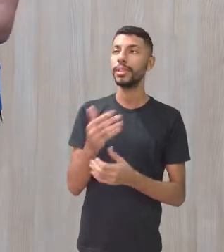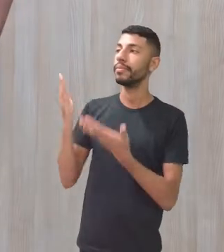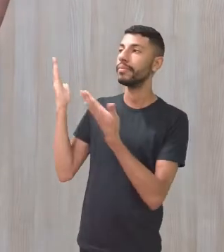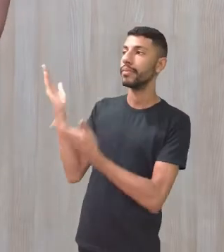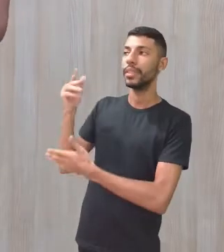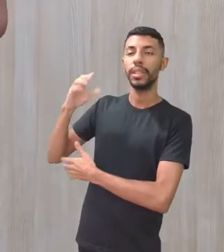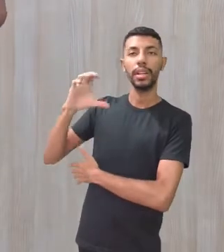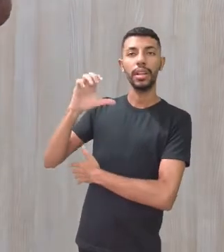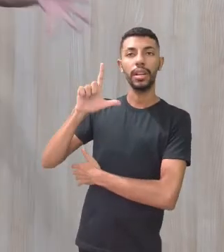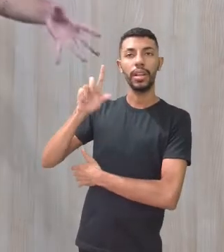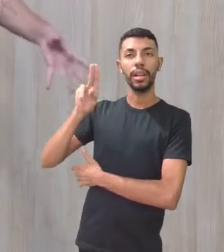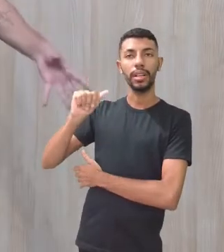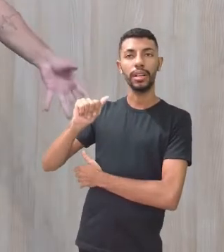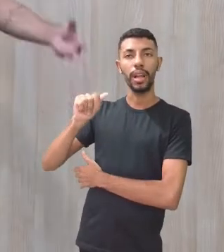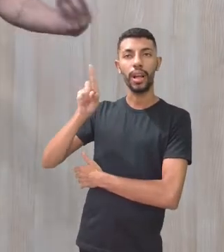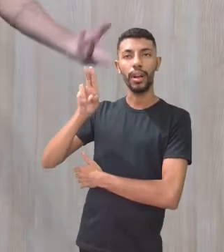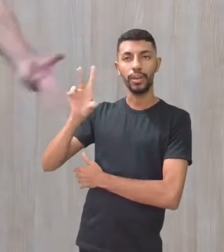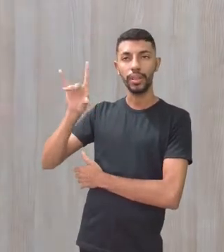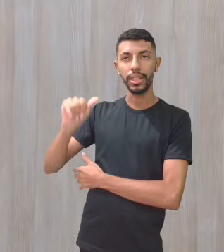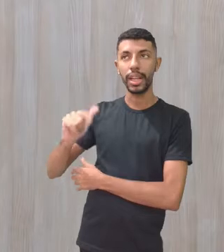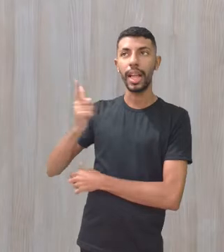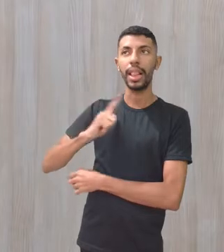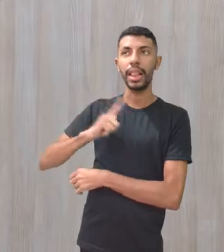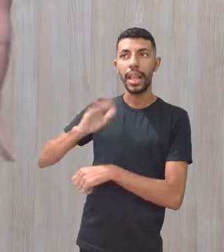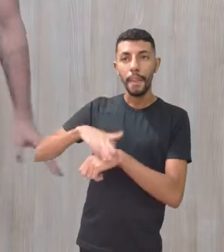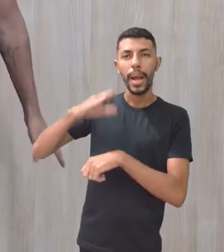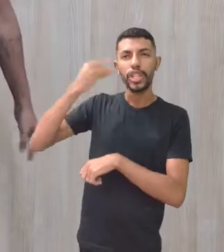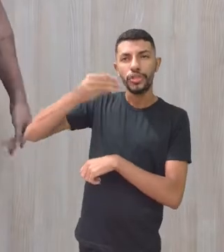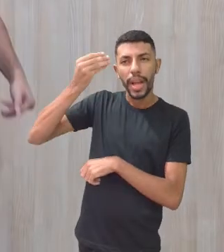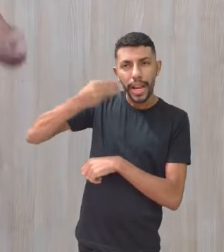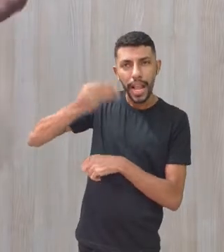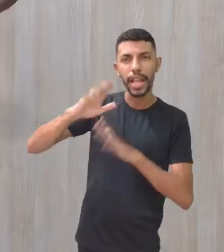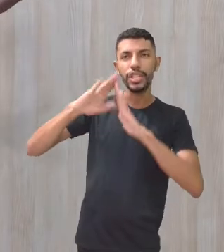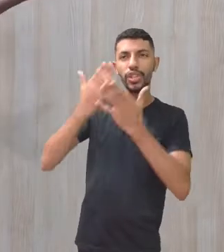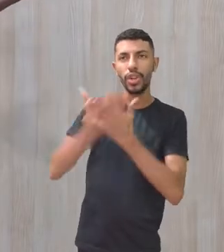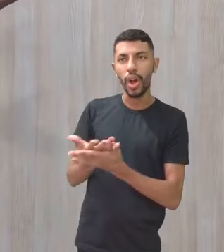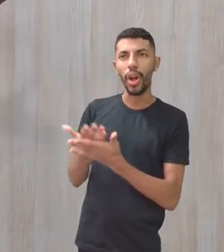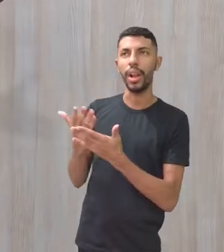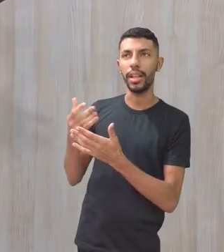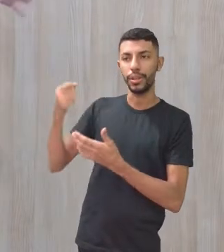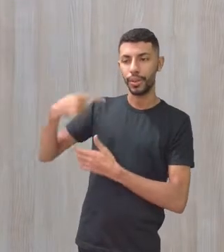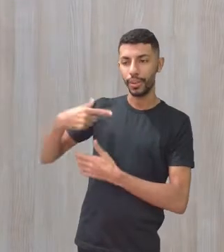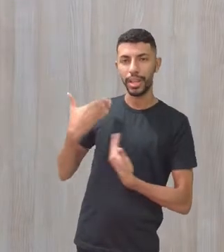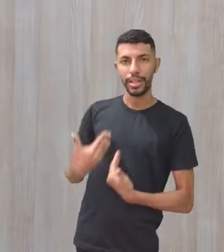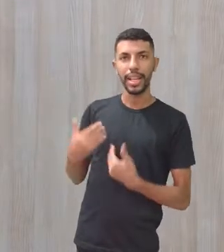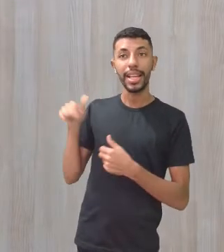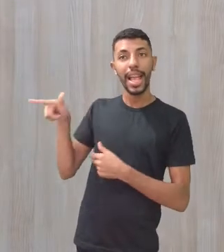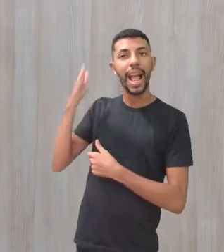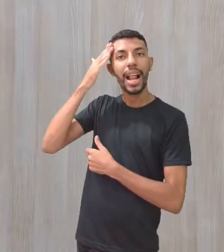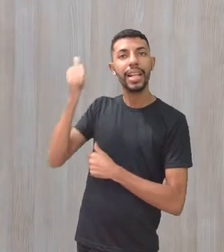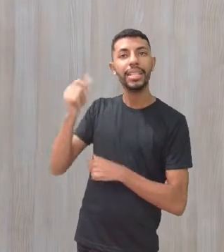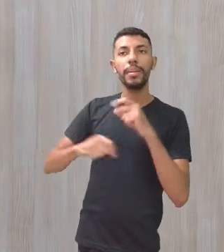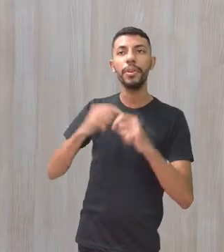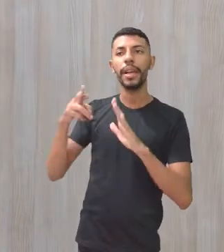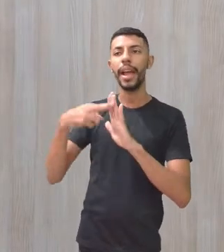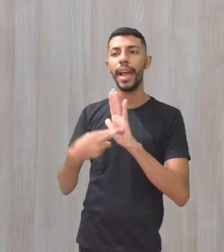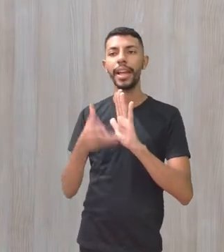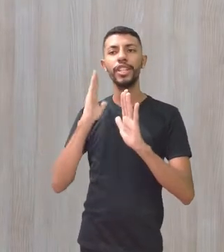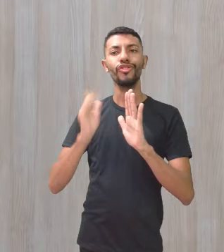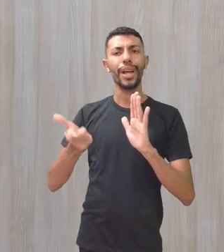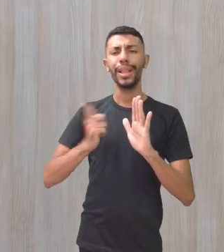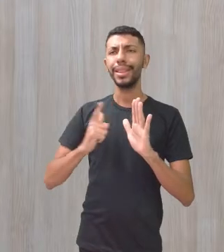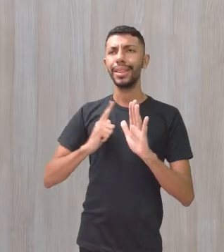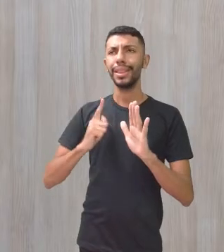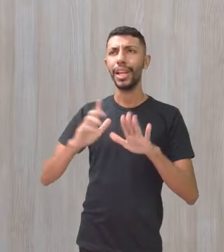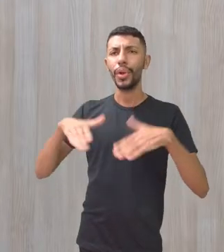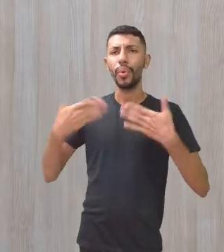inclusive, tem mais experiência, mais tempo de escola do que eu. E sabe, né, Cláudia, que essas regras sempre já existem na escola quando os alunos chegam,